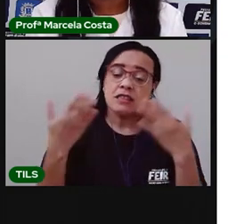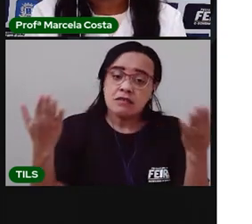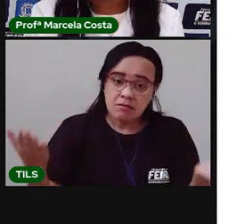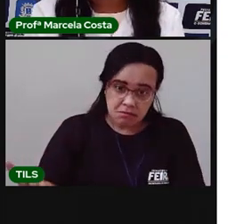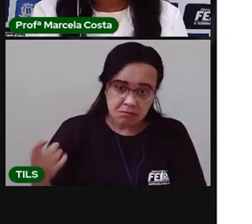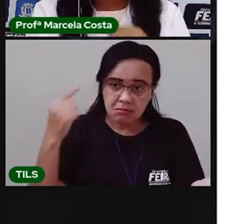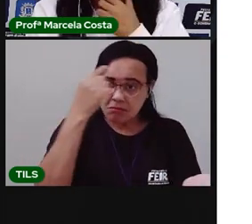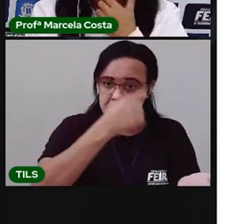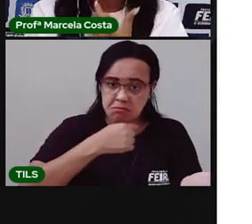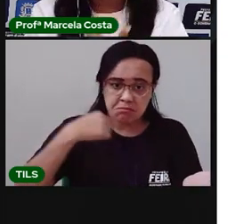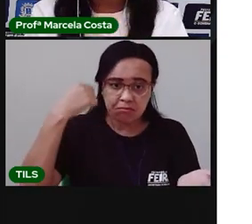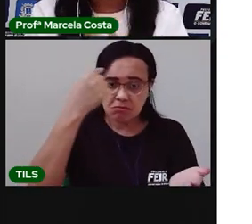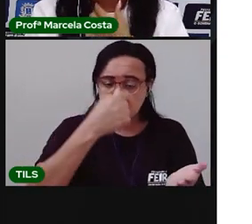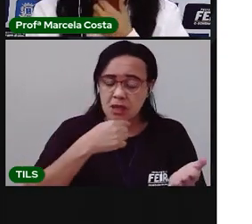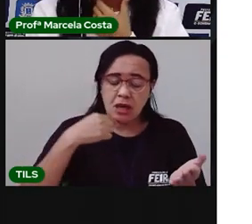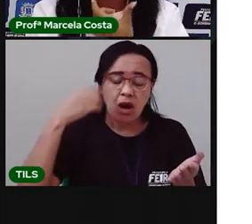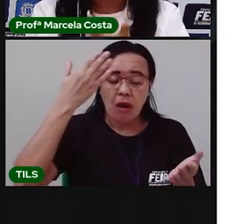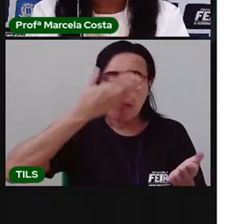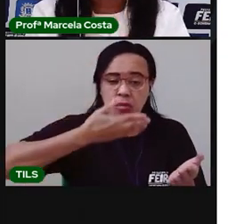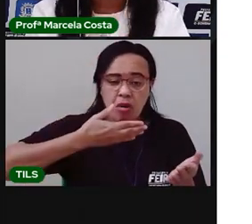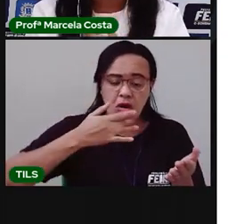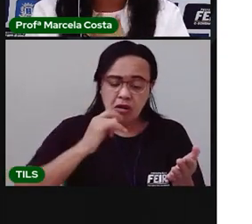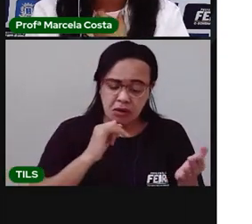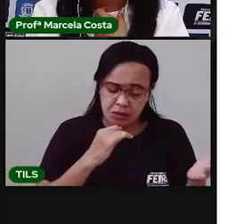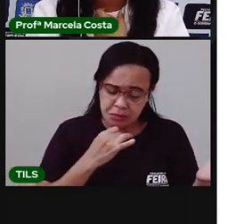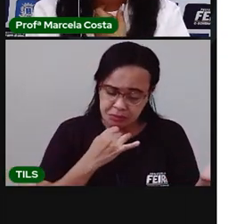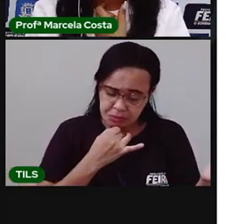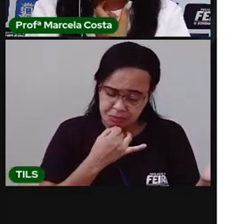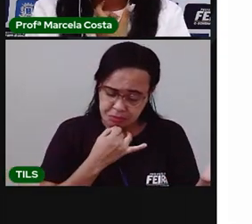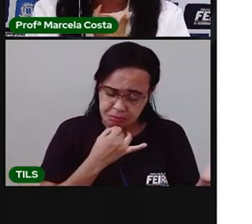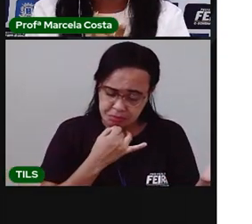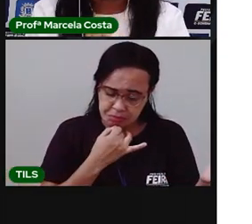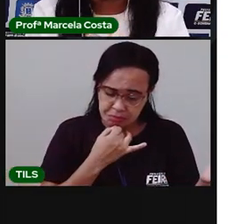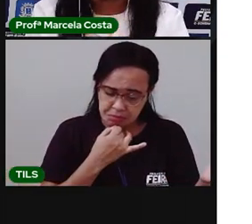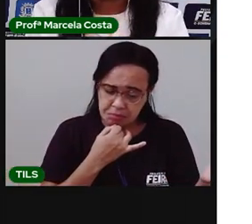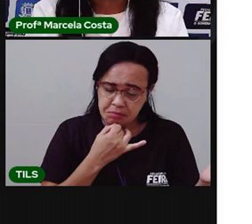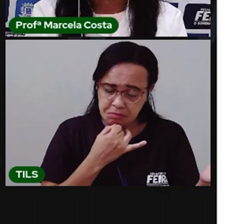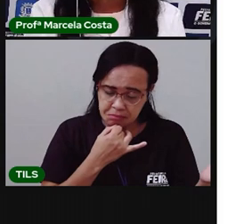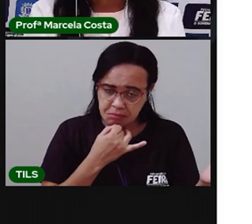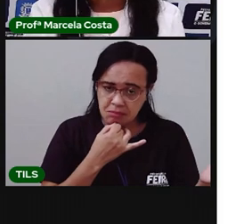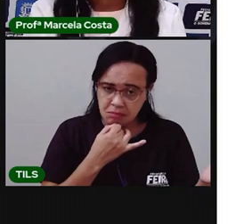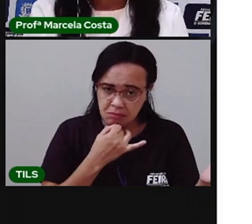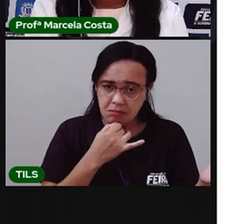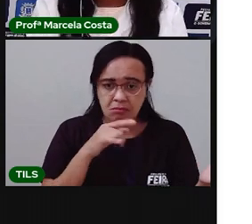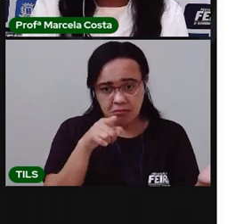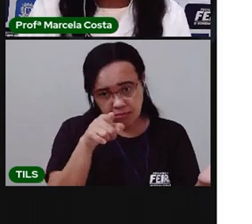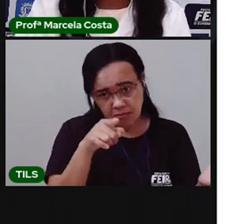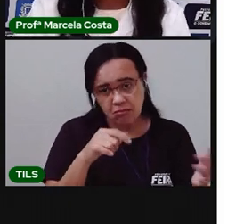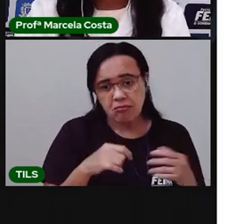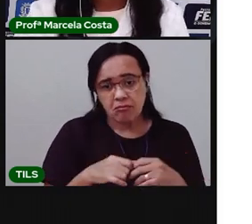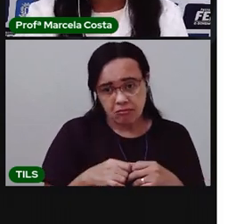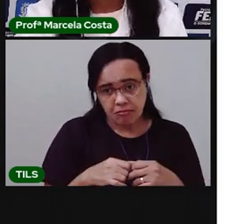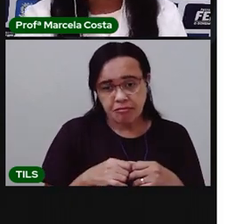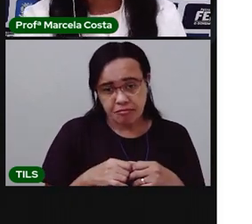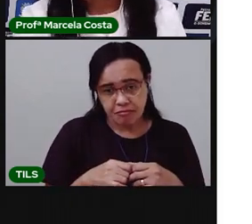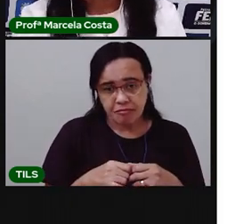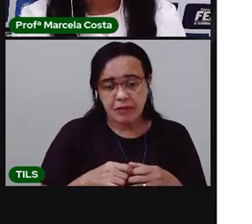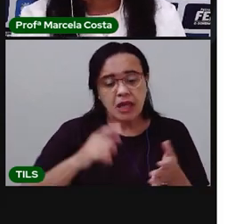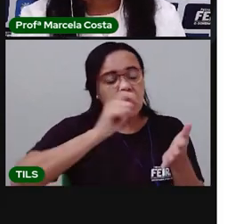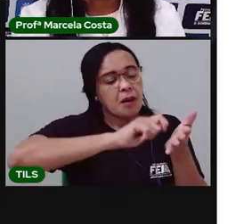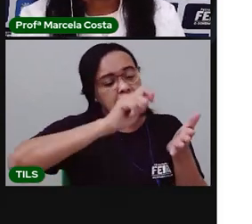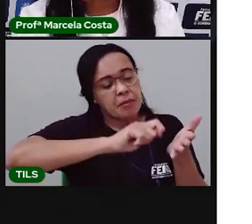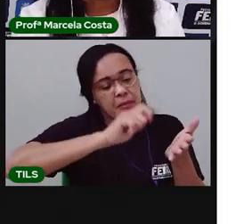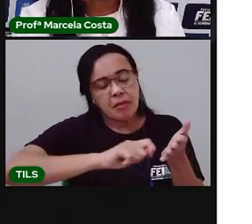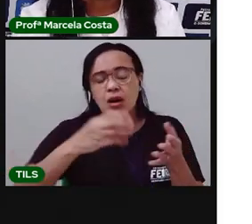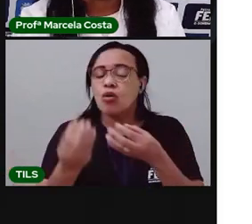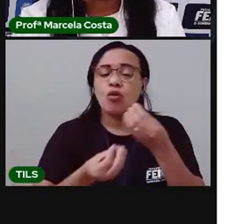expressão facial demonstra tristeza, né? Que a pessoa tá triste. Olha como a gente escreve a